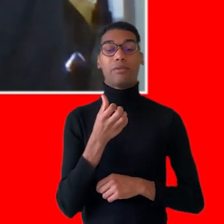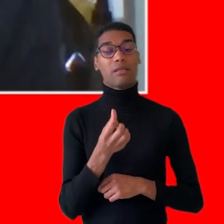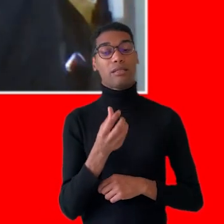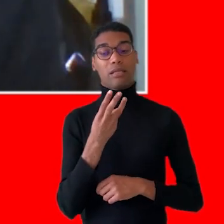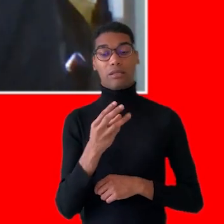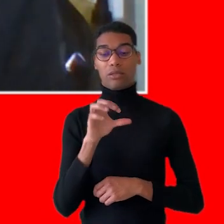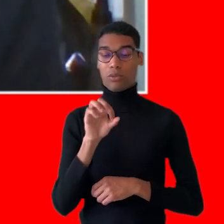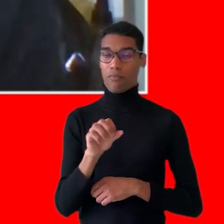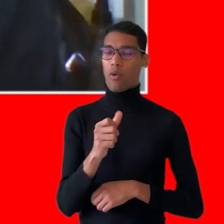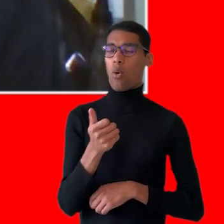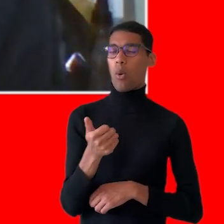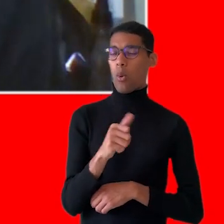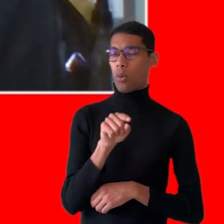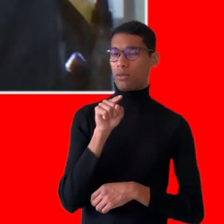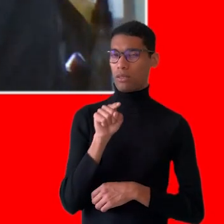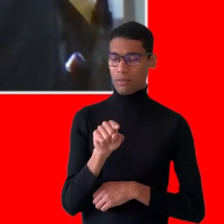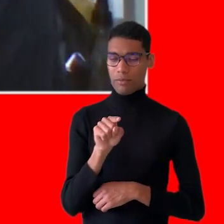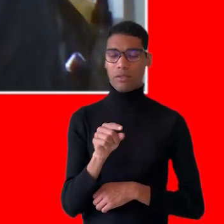10.639,